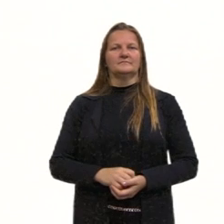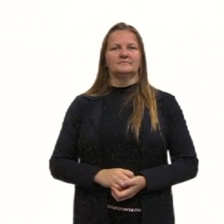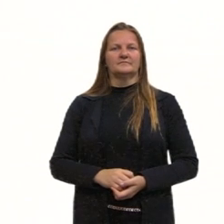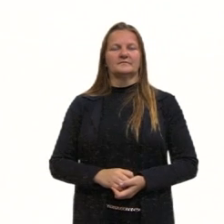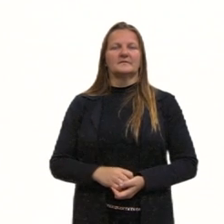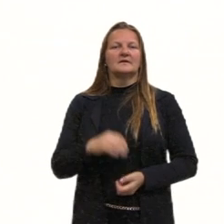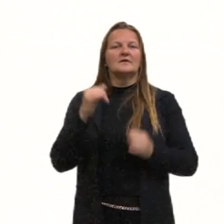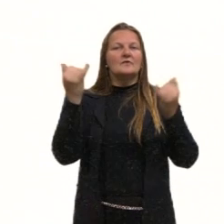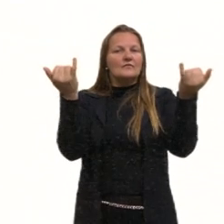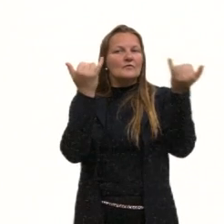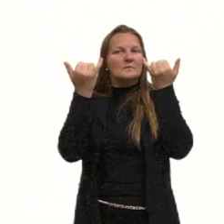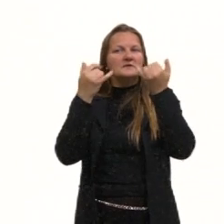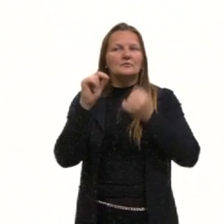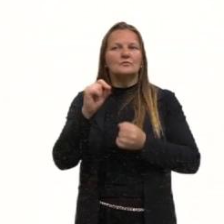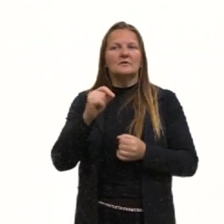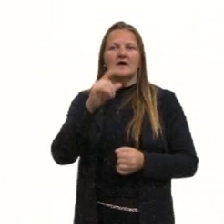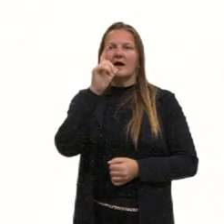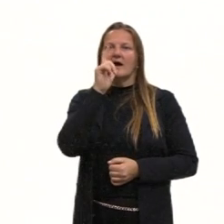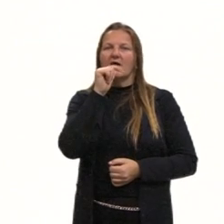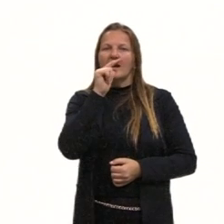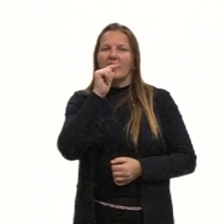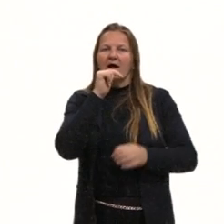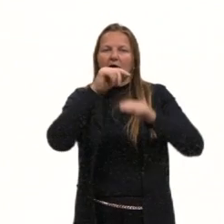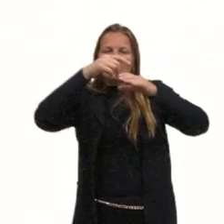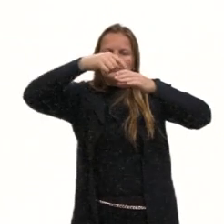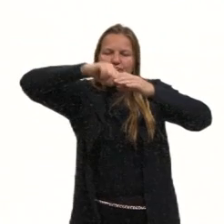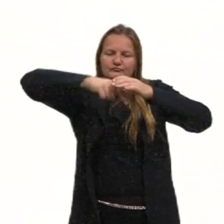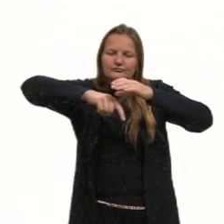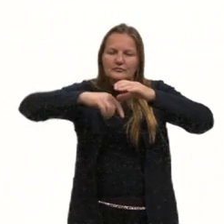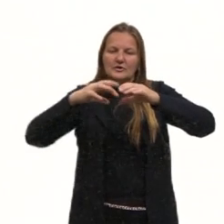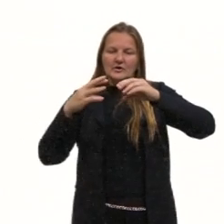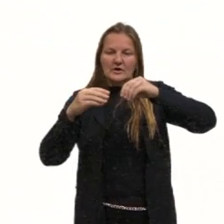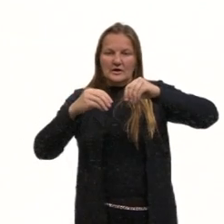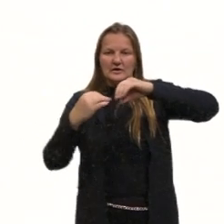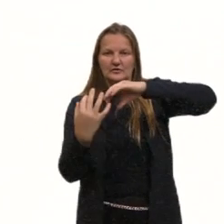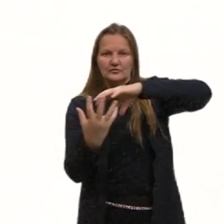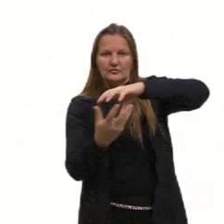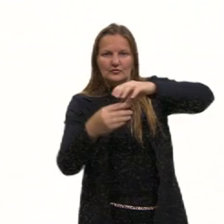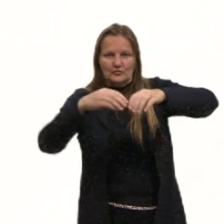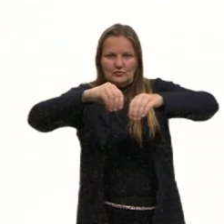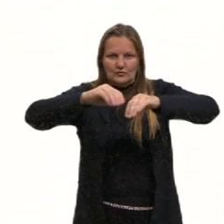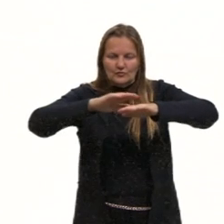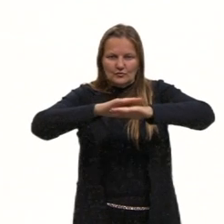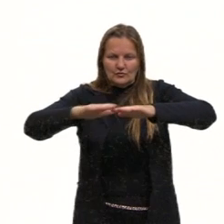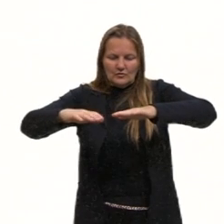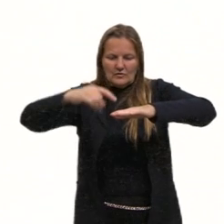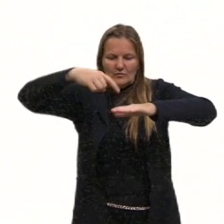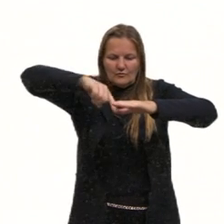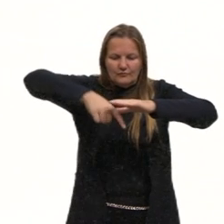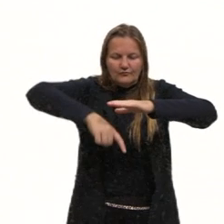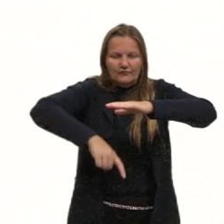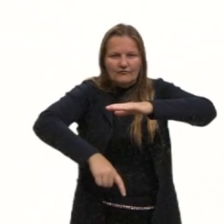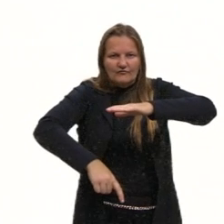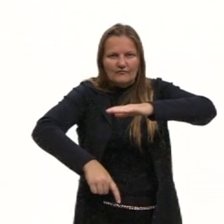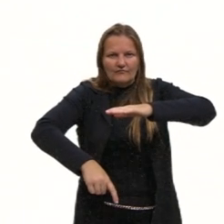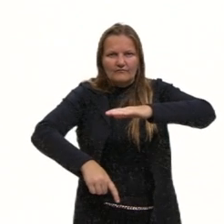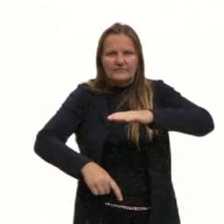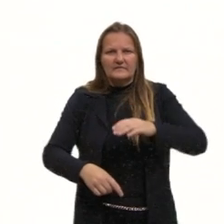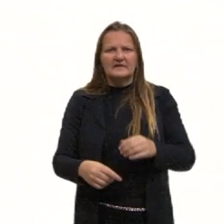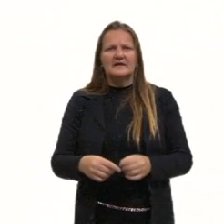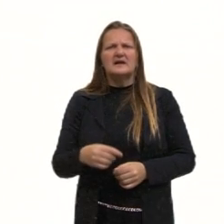diz o seguinte as águas subterrâneas tem sido contaminadas pelo uso de pesticidas na agricultura